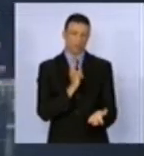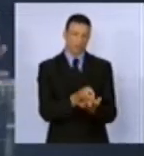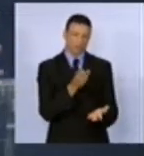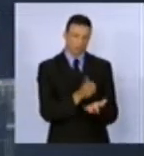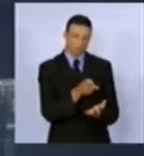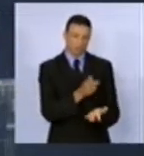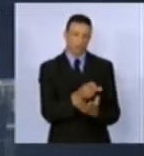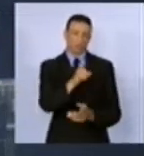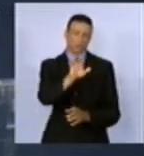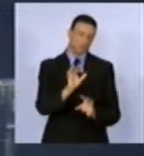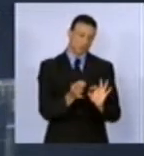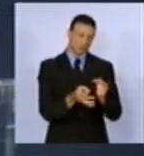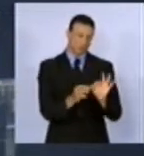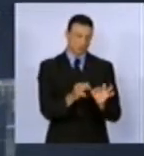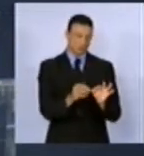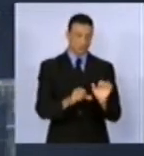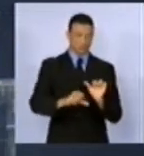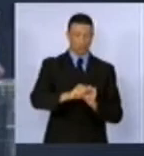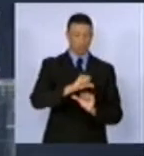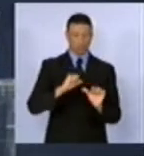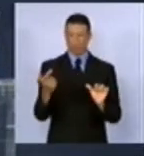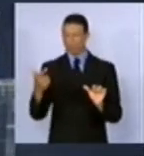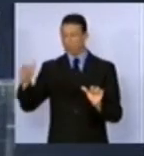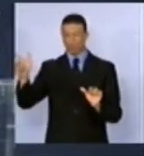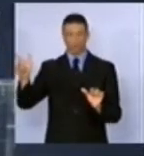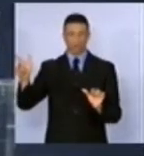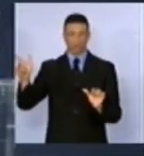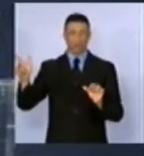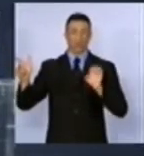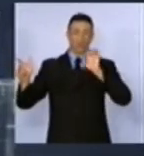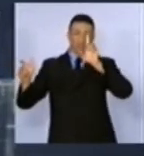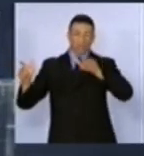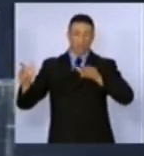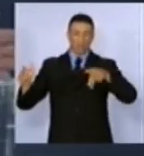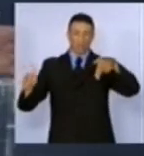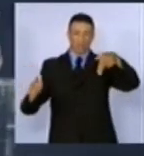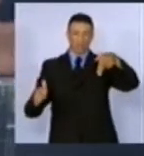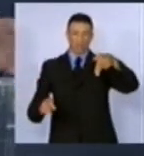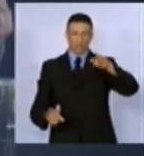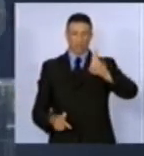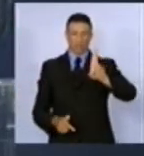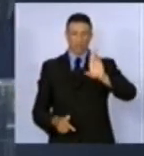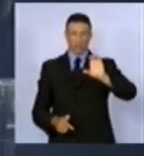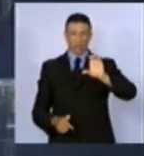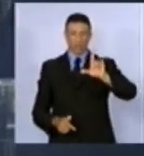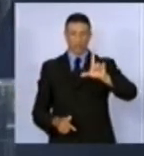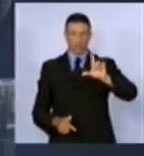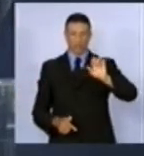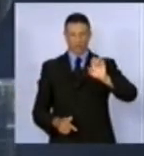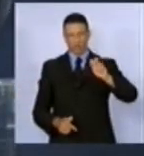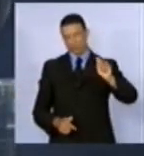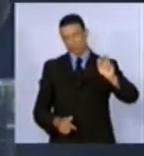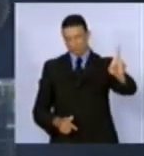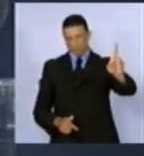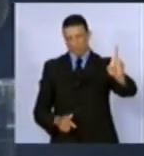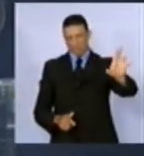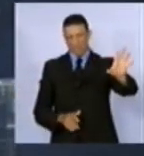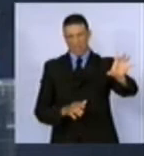de carbono só deixa de ser um átomo de carbono com a reação nuclear e na natureza não há reações